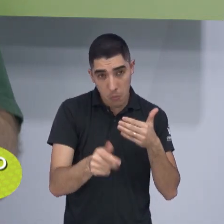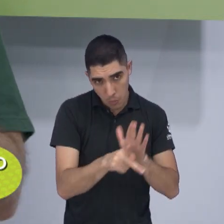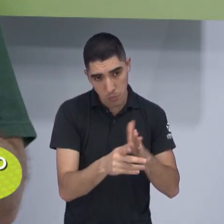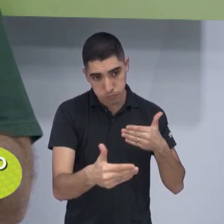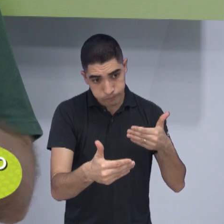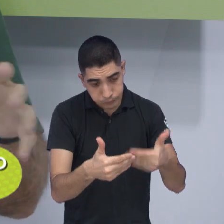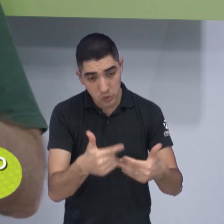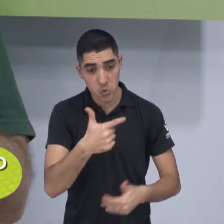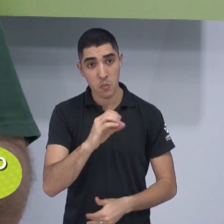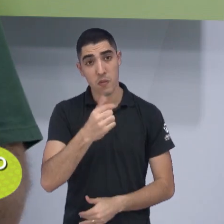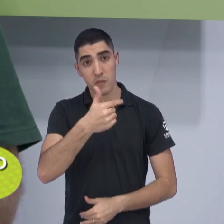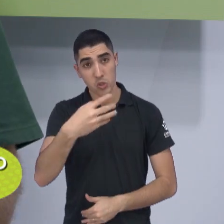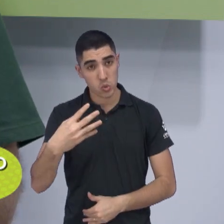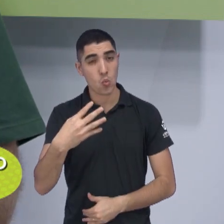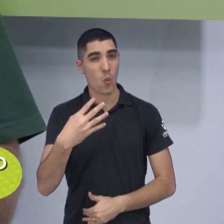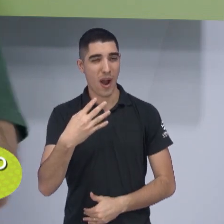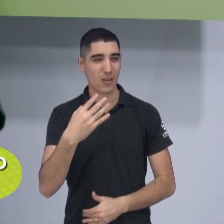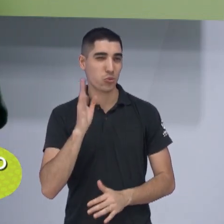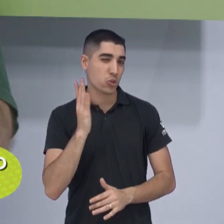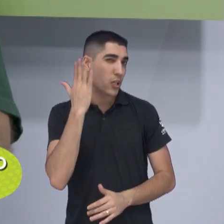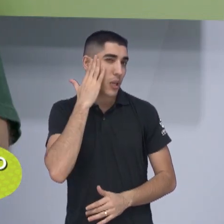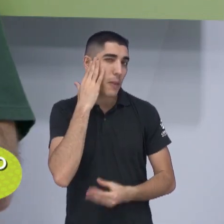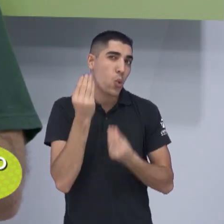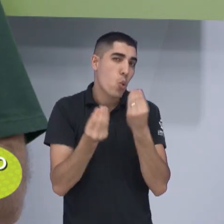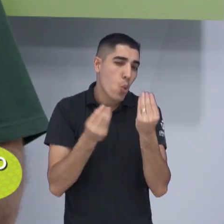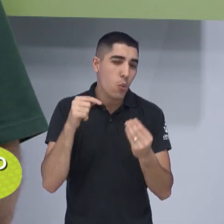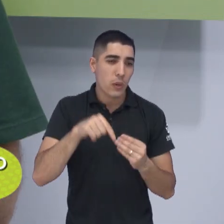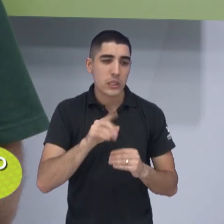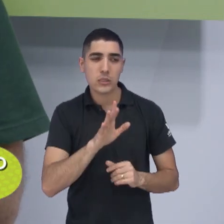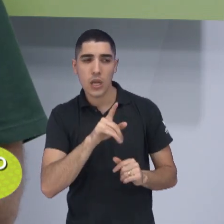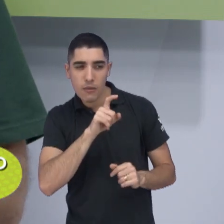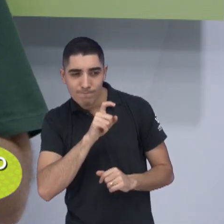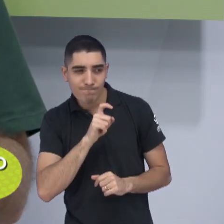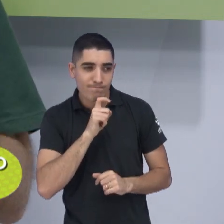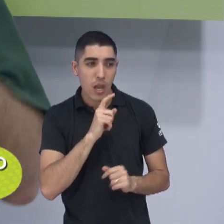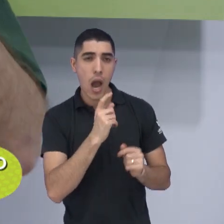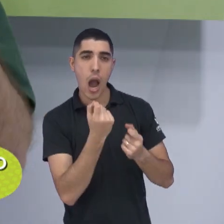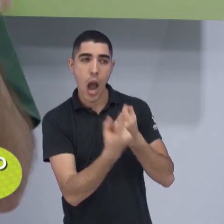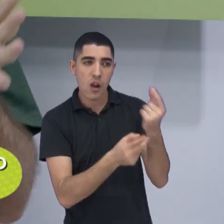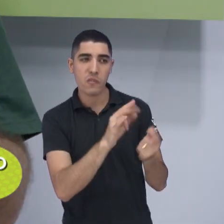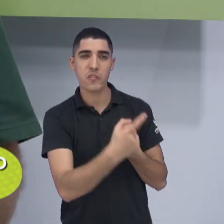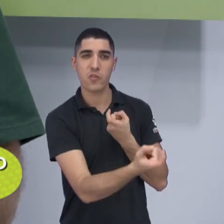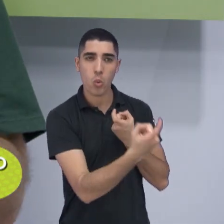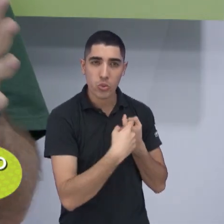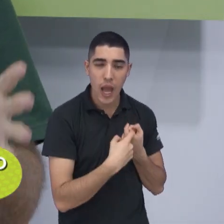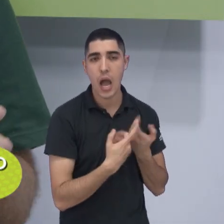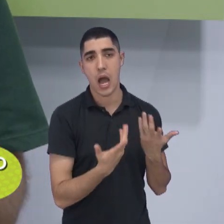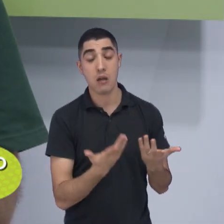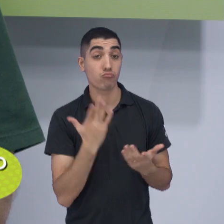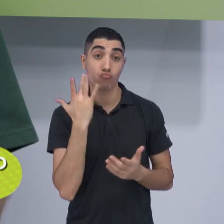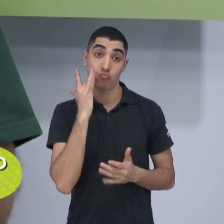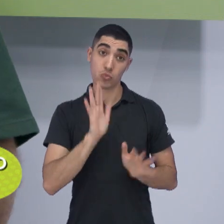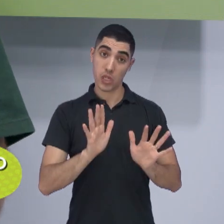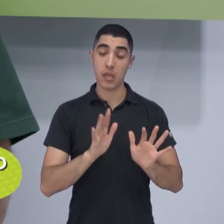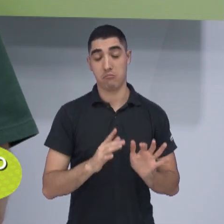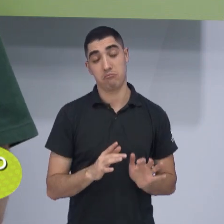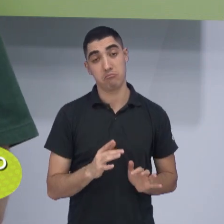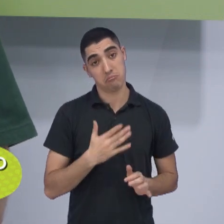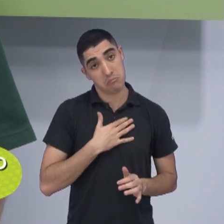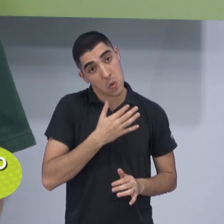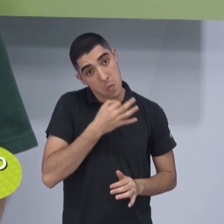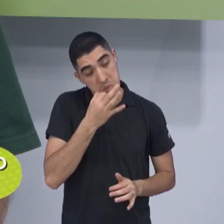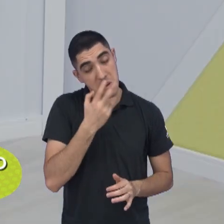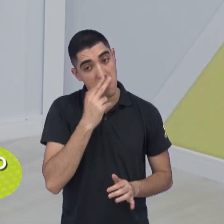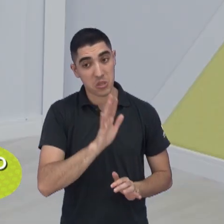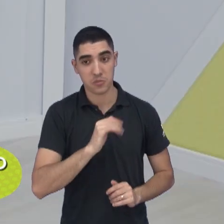conversar, não sei o quê. Talvez alguns desses jogadores voltem para o São José, não sei, eu acho que deve funcionar dessa maneira o